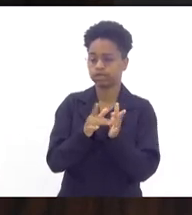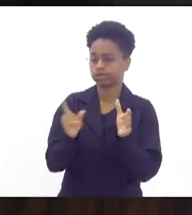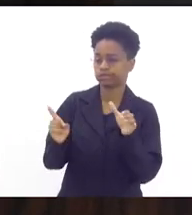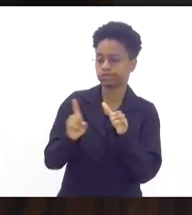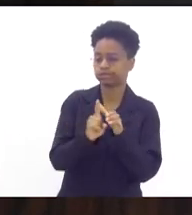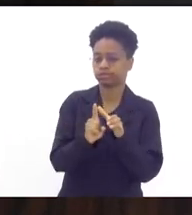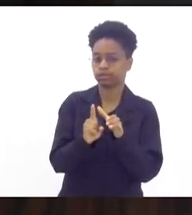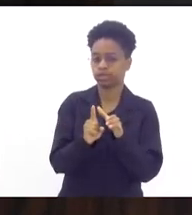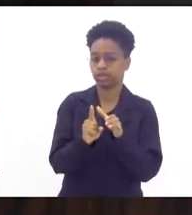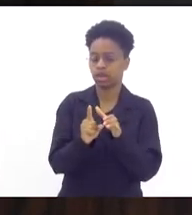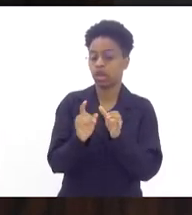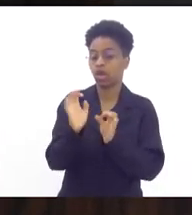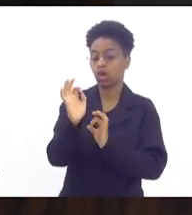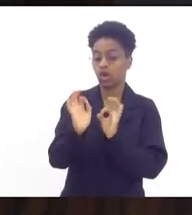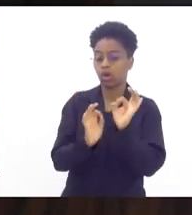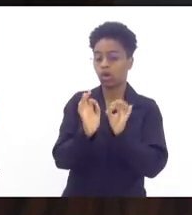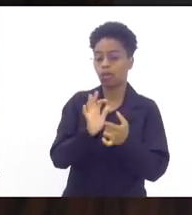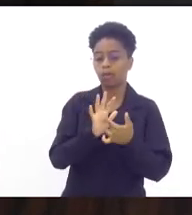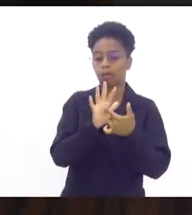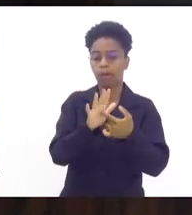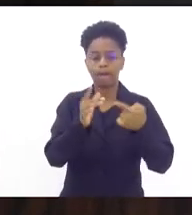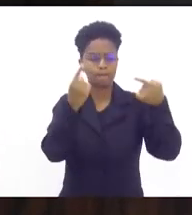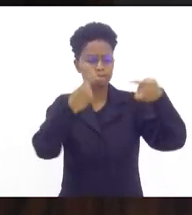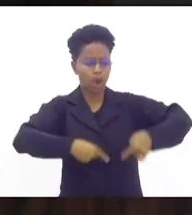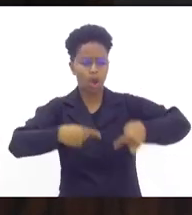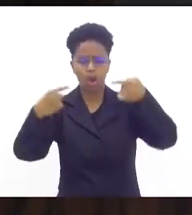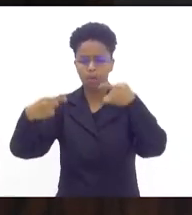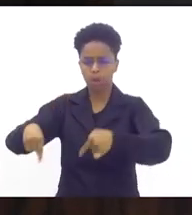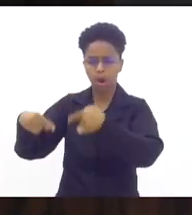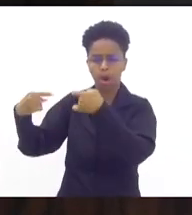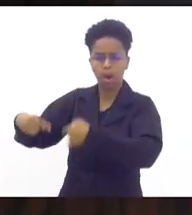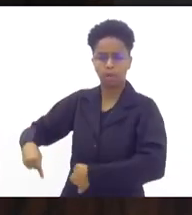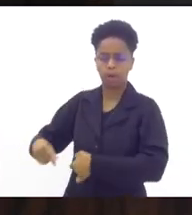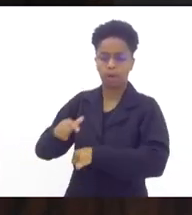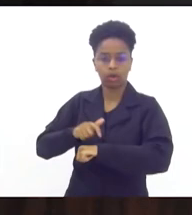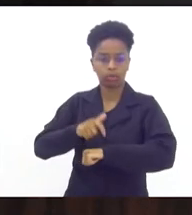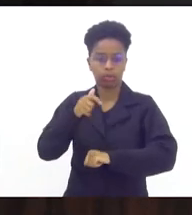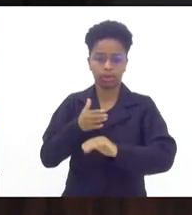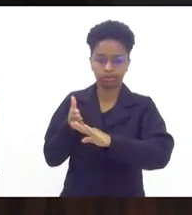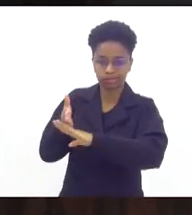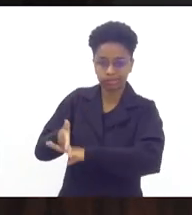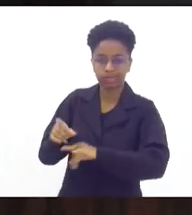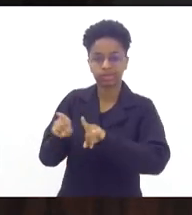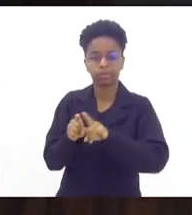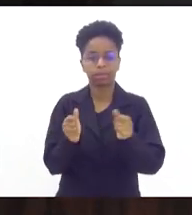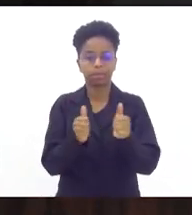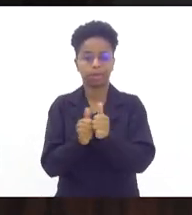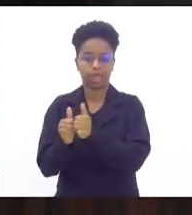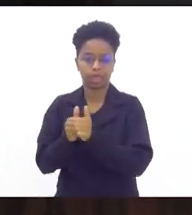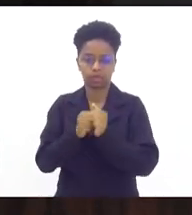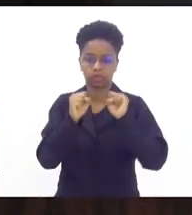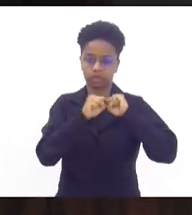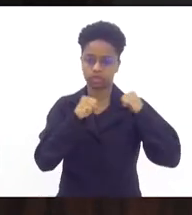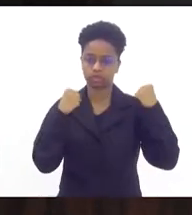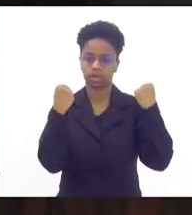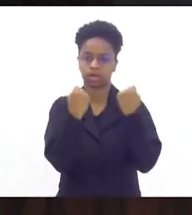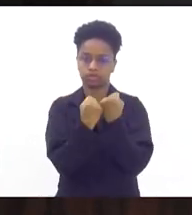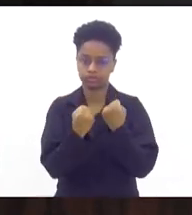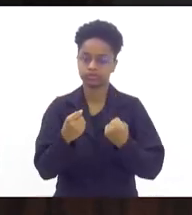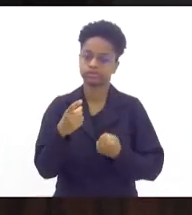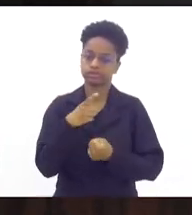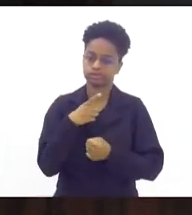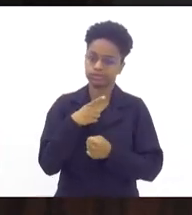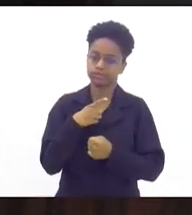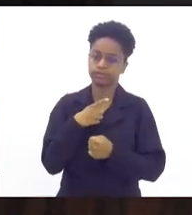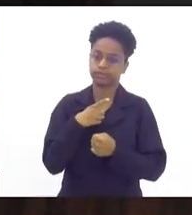tem protagonizado Campos de Batalha durante os acesso e ao redor dos Estados provocando